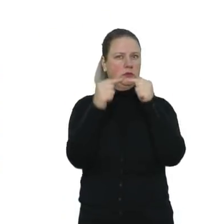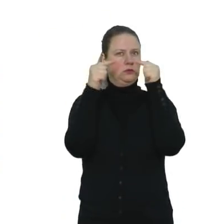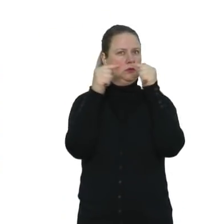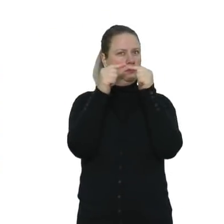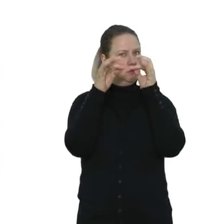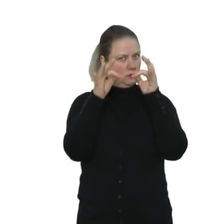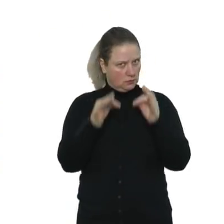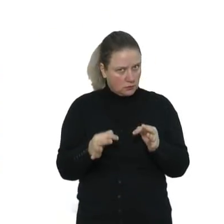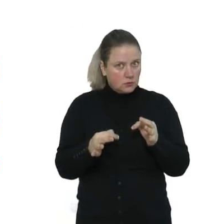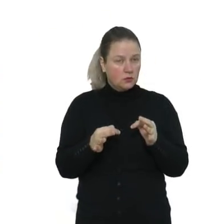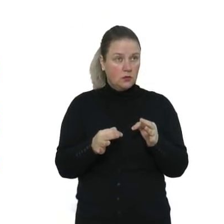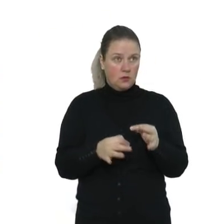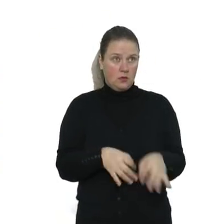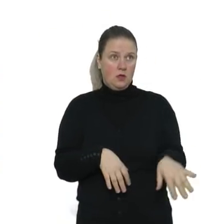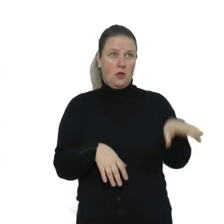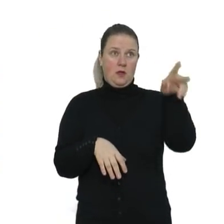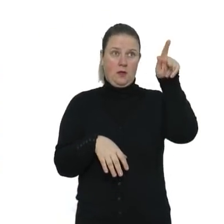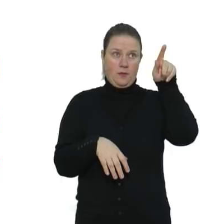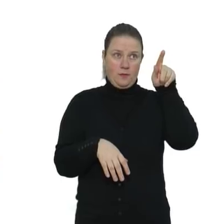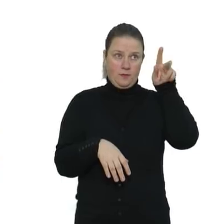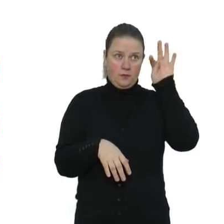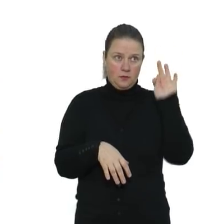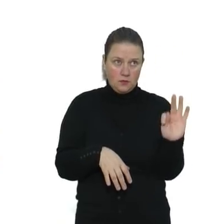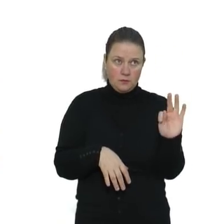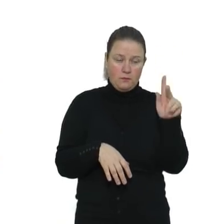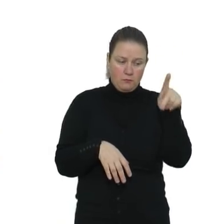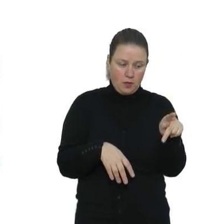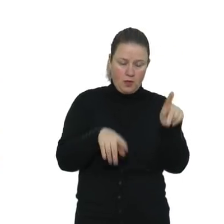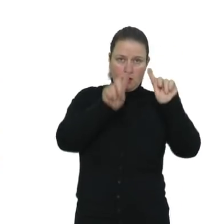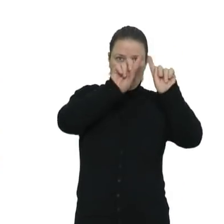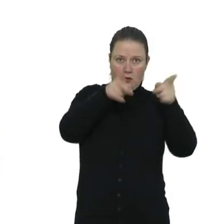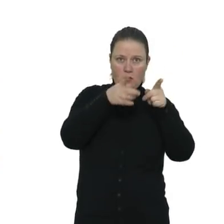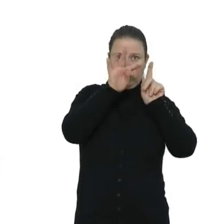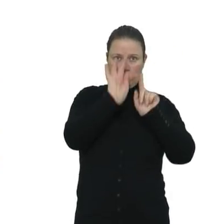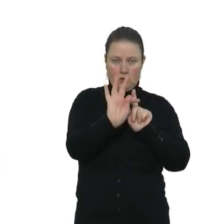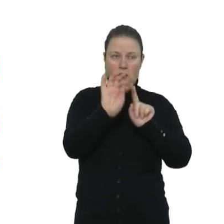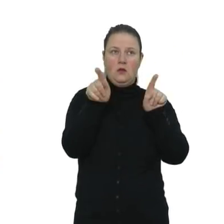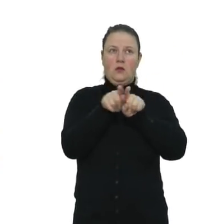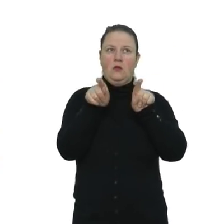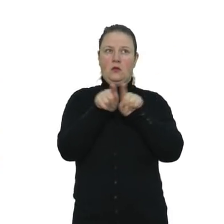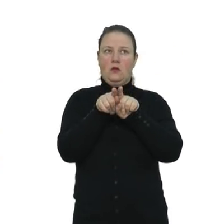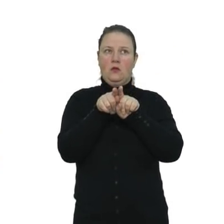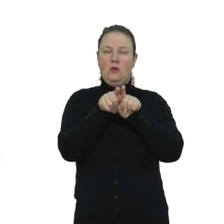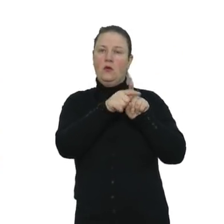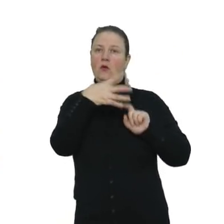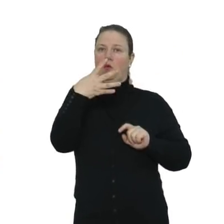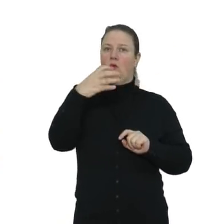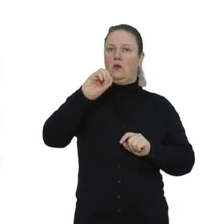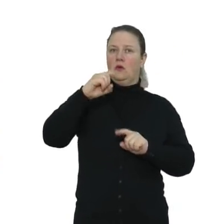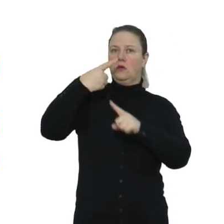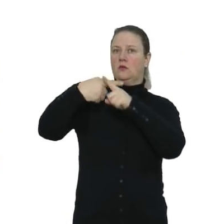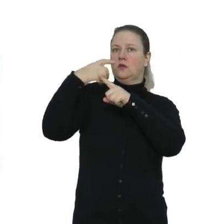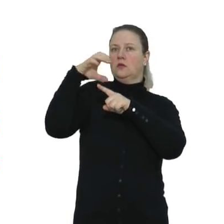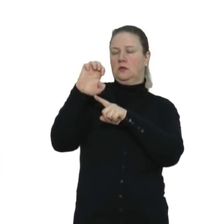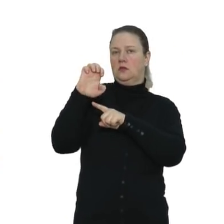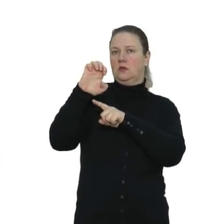P em relação ao tempo, em relação a T, igual 40 vezes, né? O E elevado